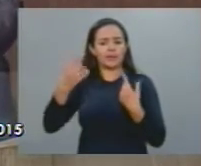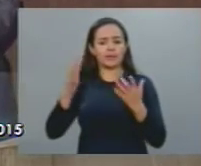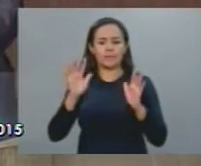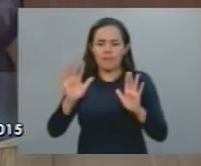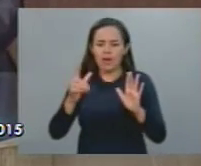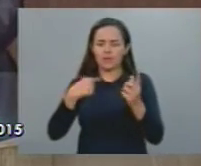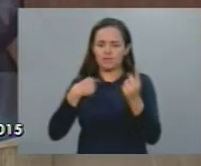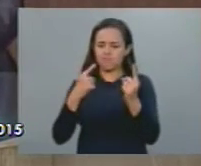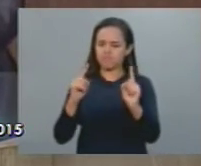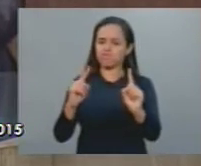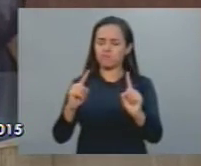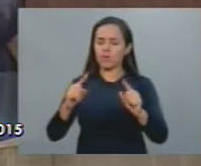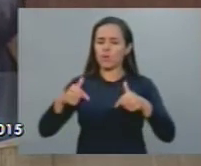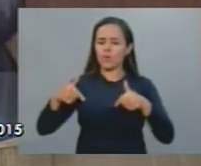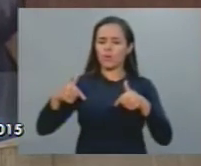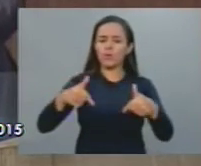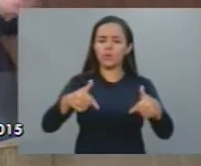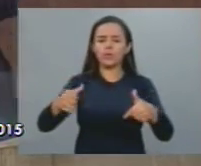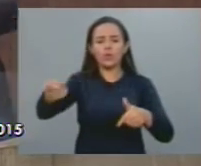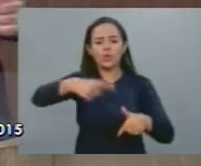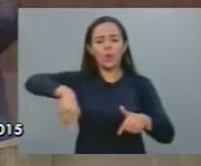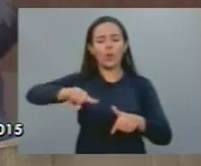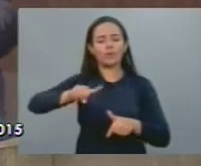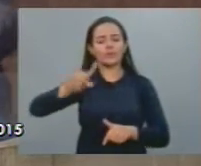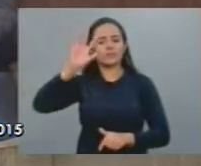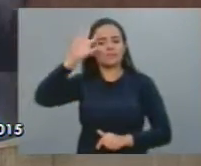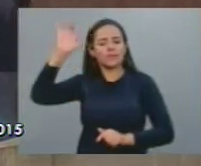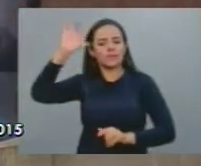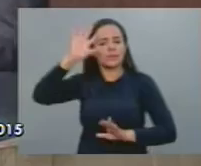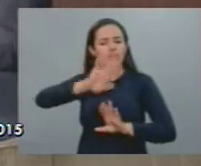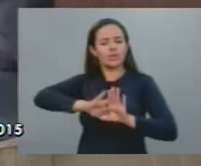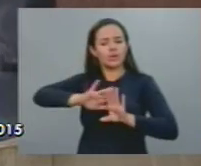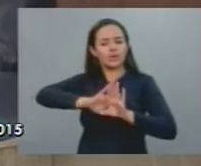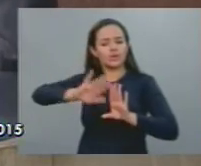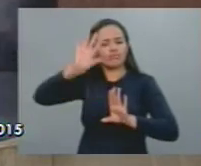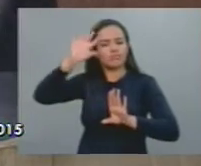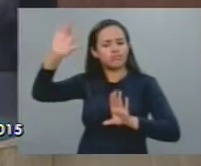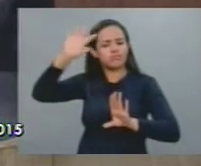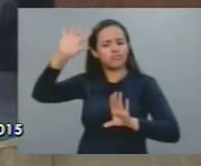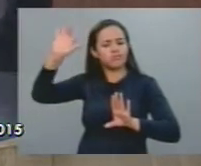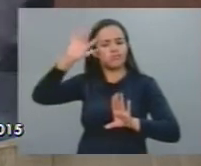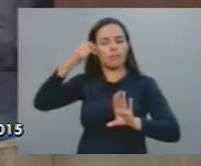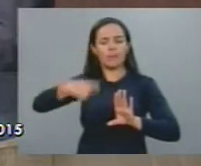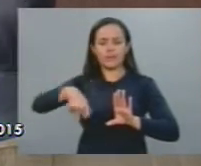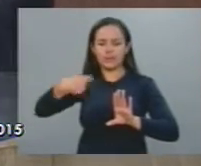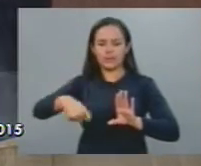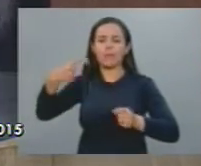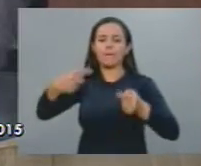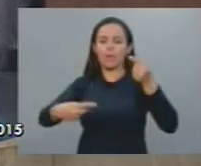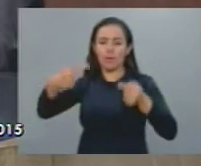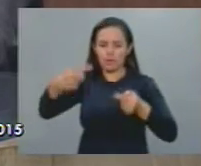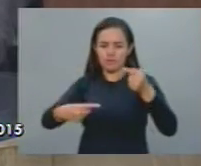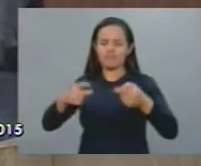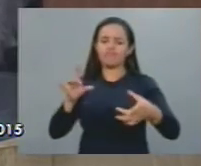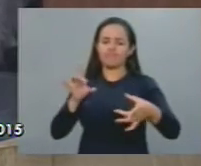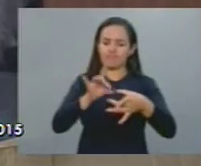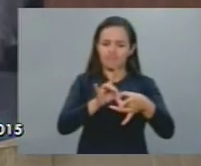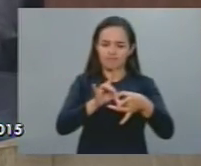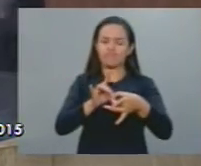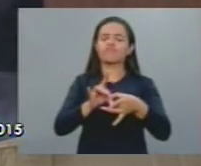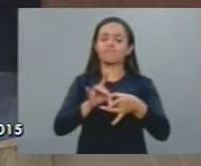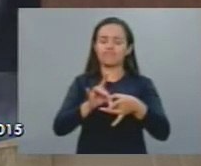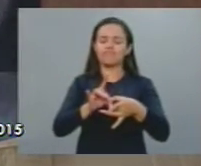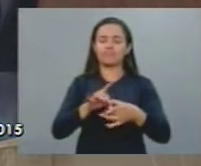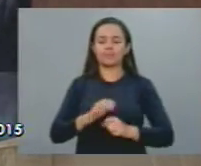termos convicções ideológicas. Não há política sem pensamento. Não há política sem convicção